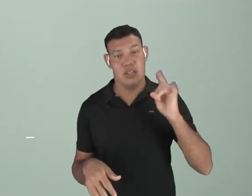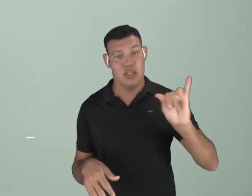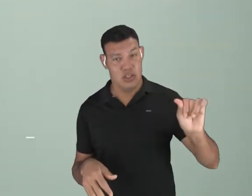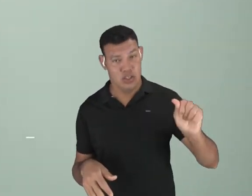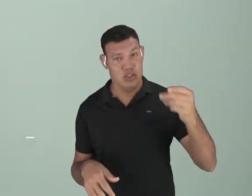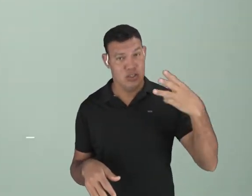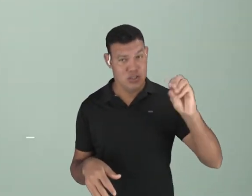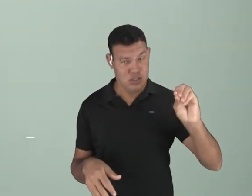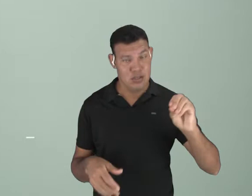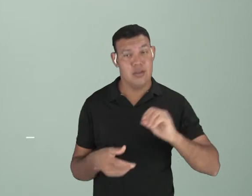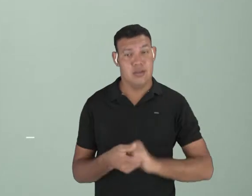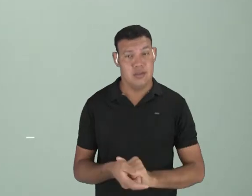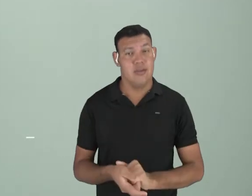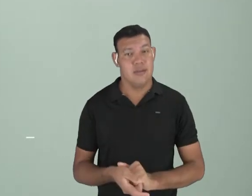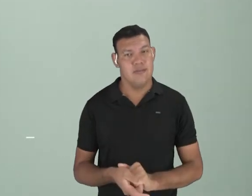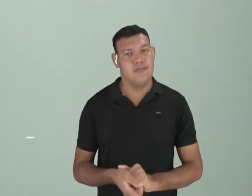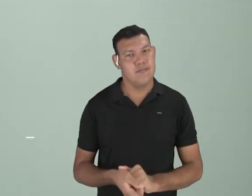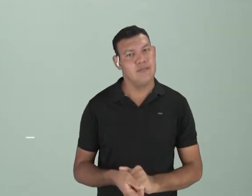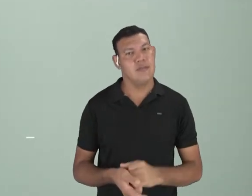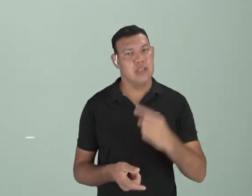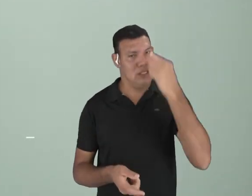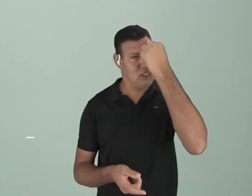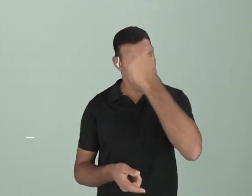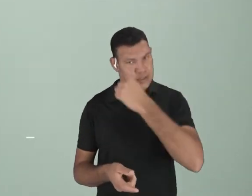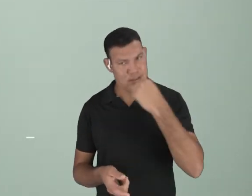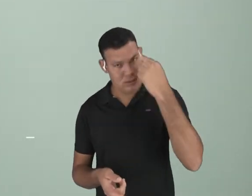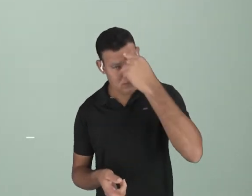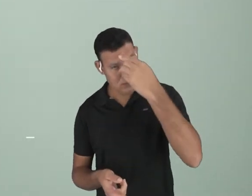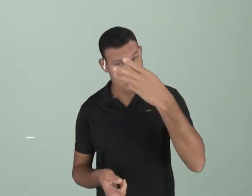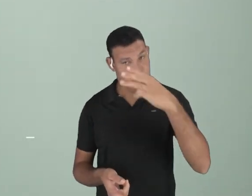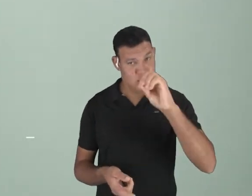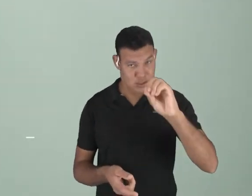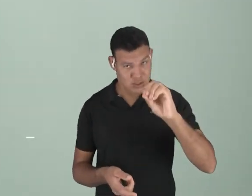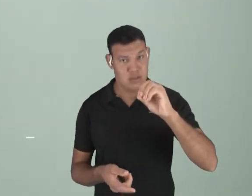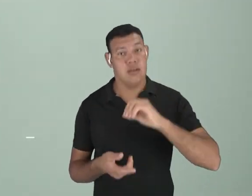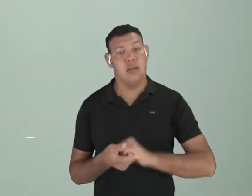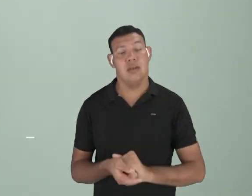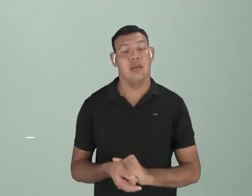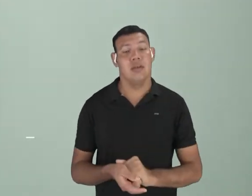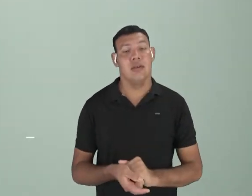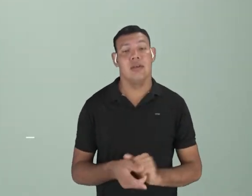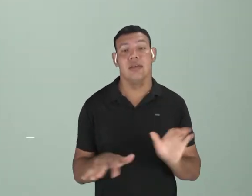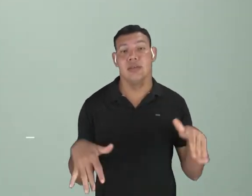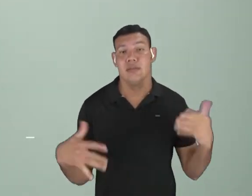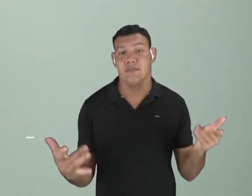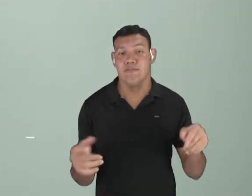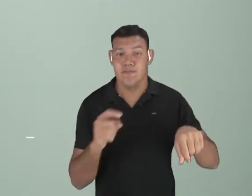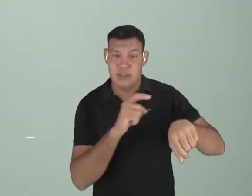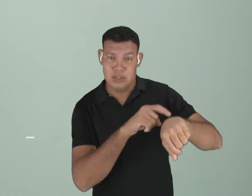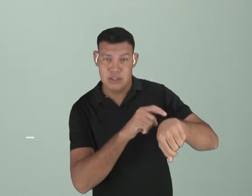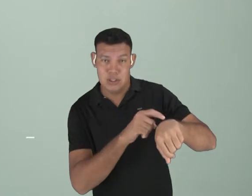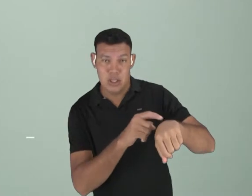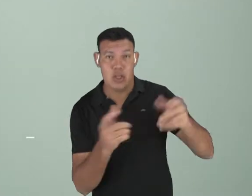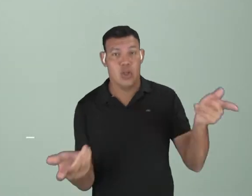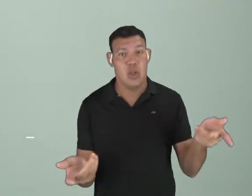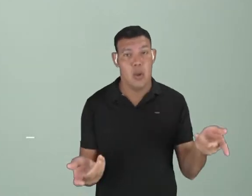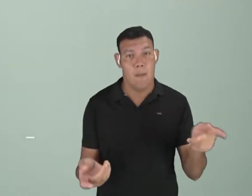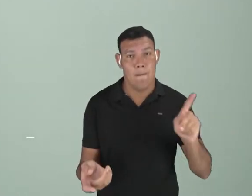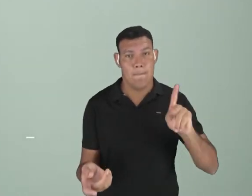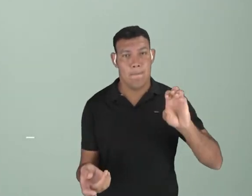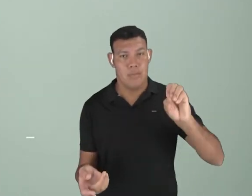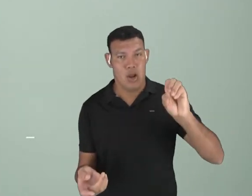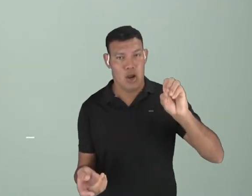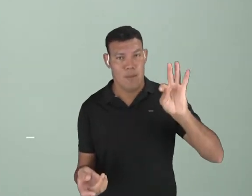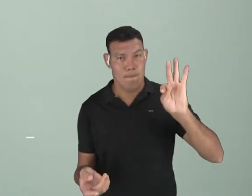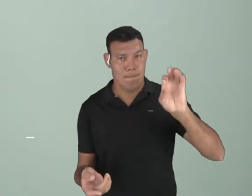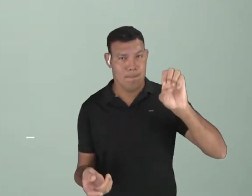aparelho 30 horas, né? E, então, com esses dois dados, né? Tempo e potência, você consegue calcular o quanto aquele